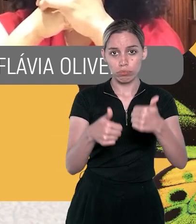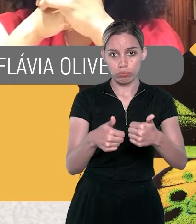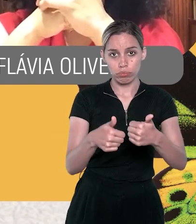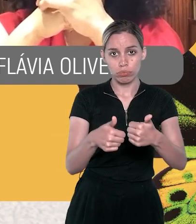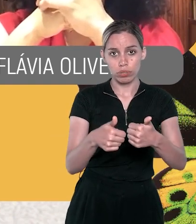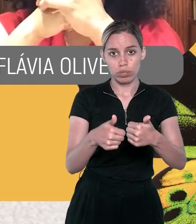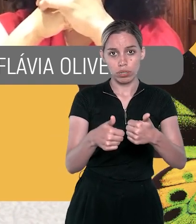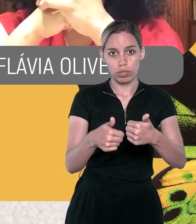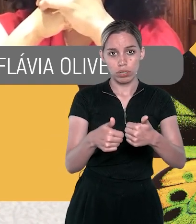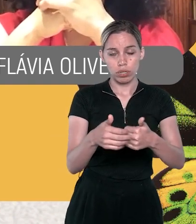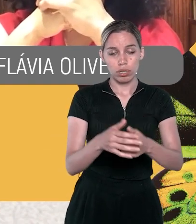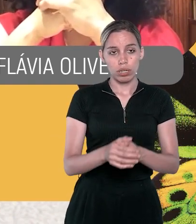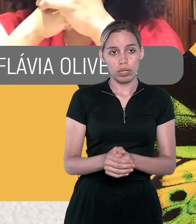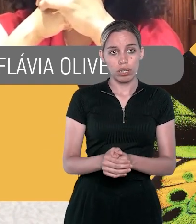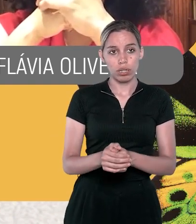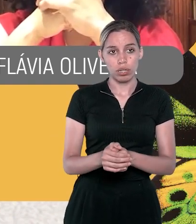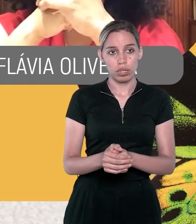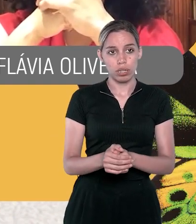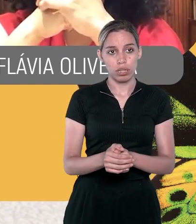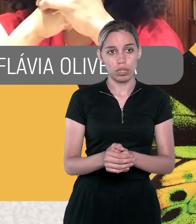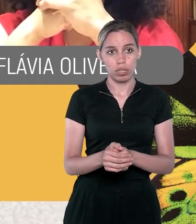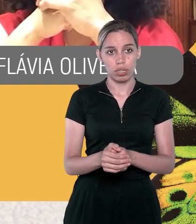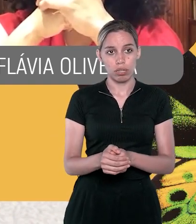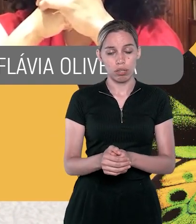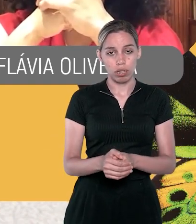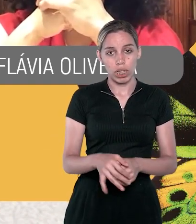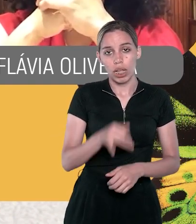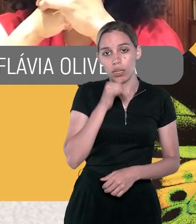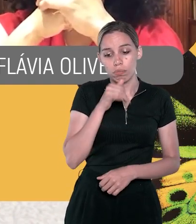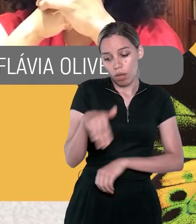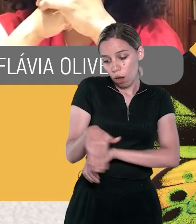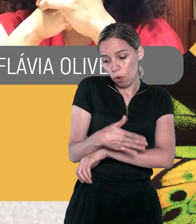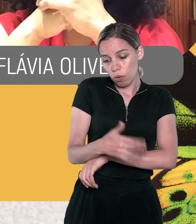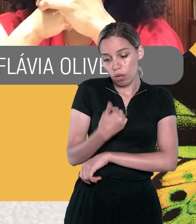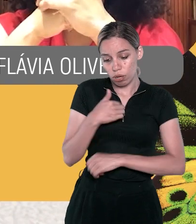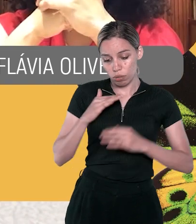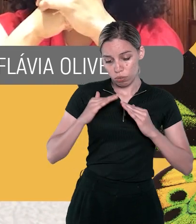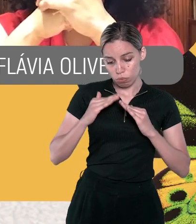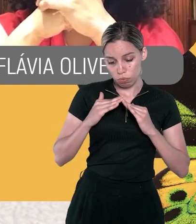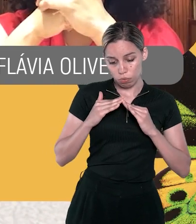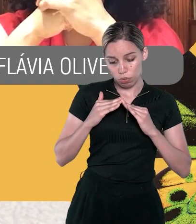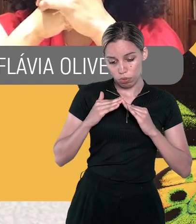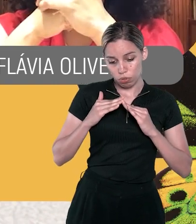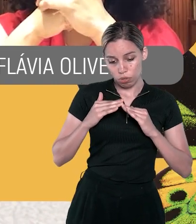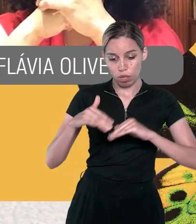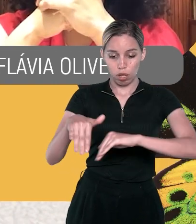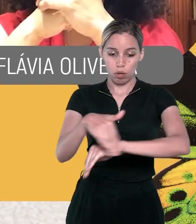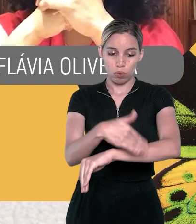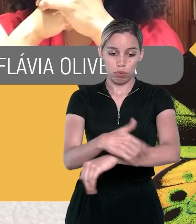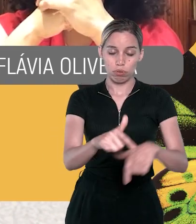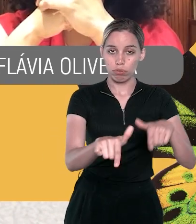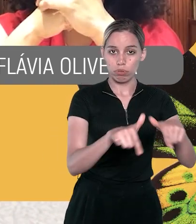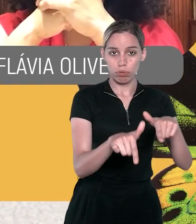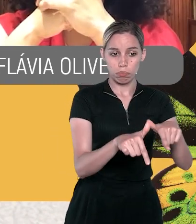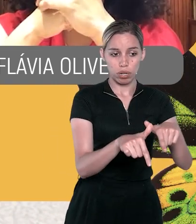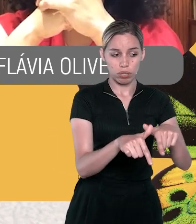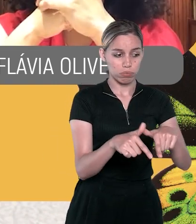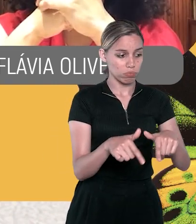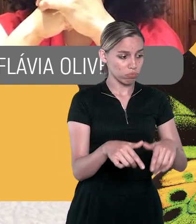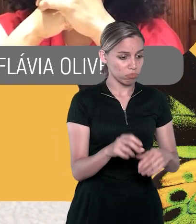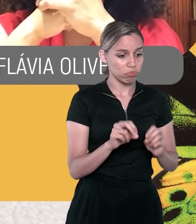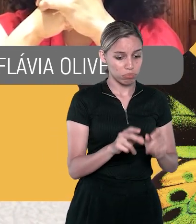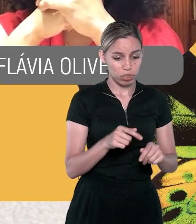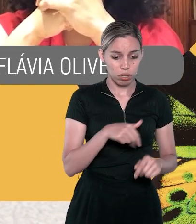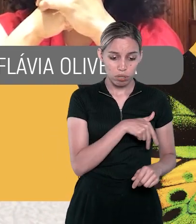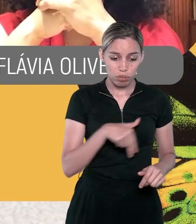A rua é a rua. Exceto a rua em que você mora, eventualmente a rua onde você trabalha, o resto é rua, o resto é